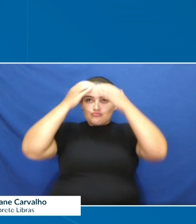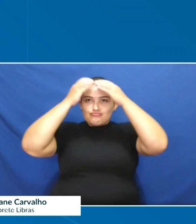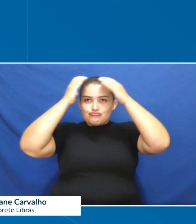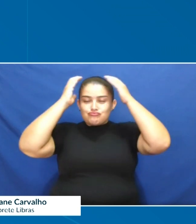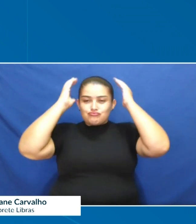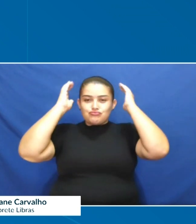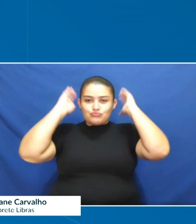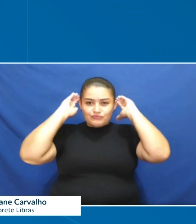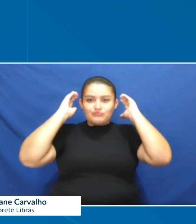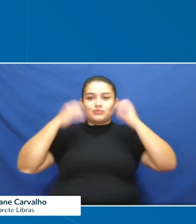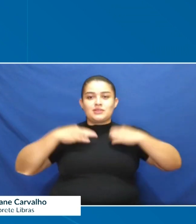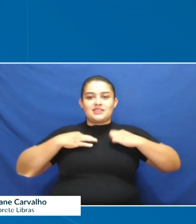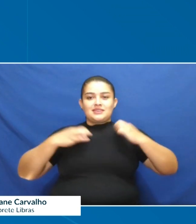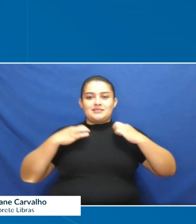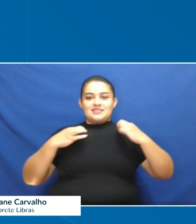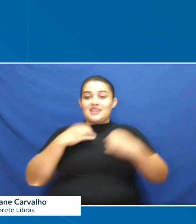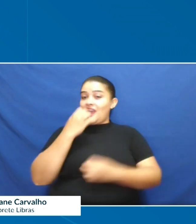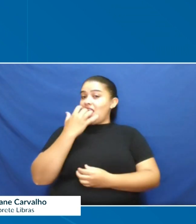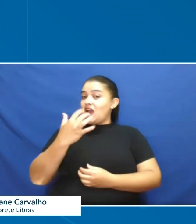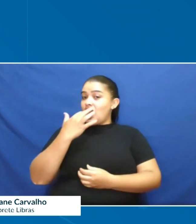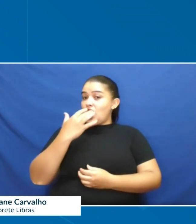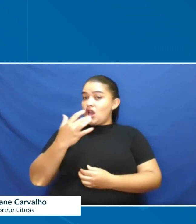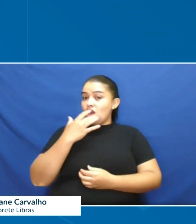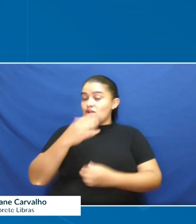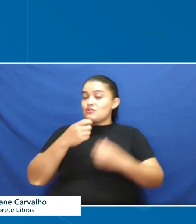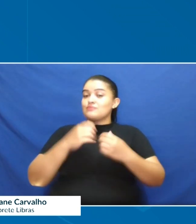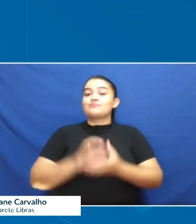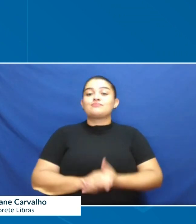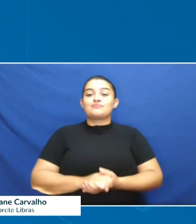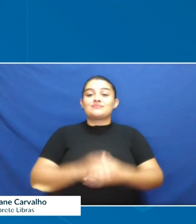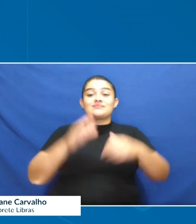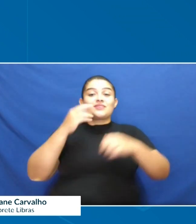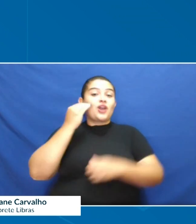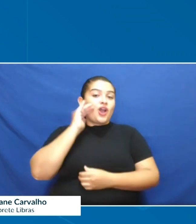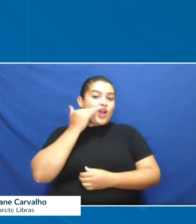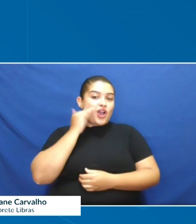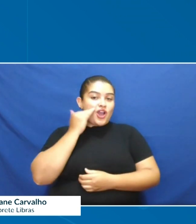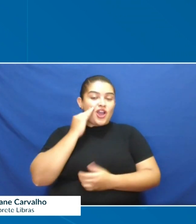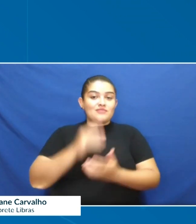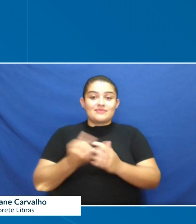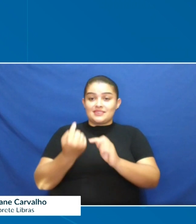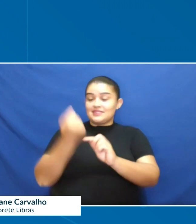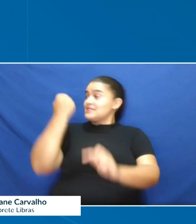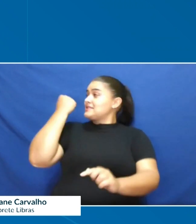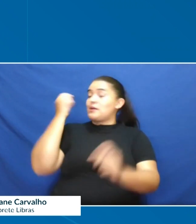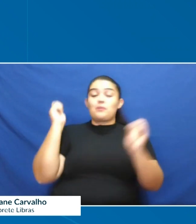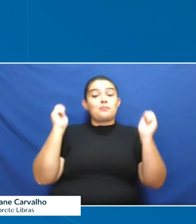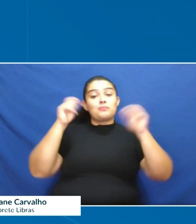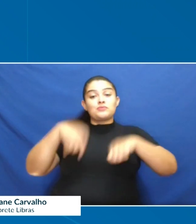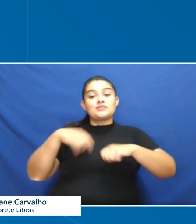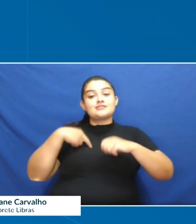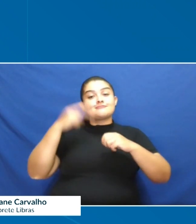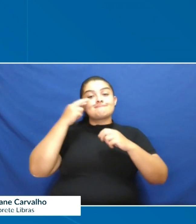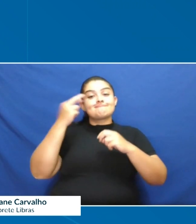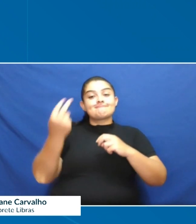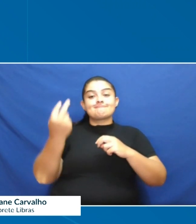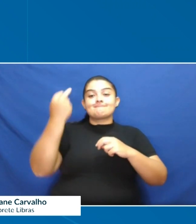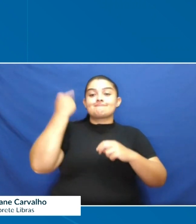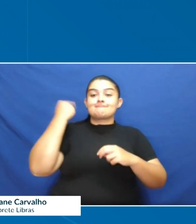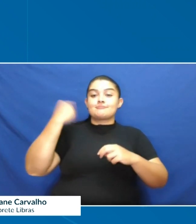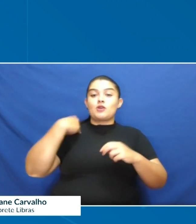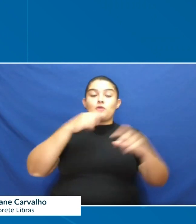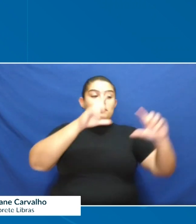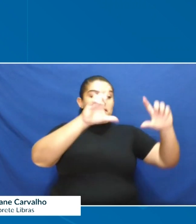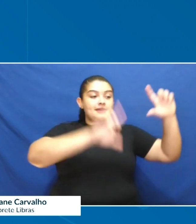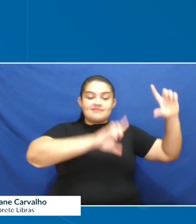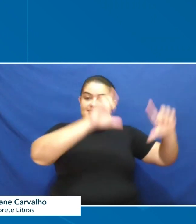estou vestindo uma camiseta gola polo na cor rosa. Atrás de mim é possível ver um televisor onde a